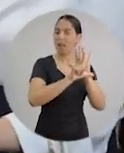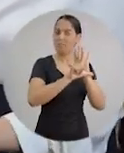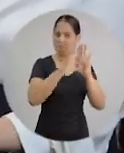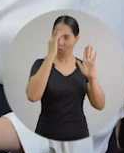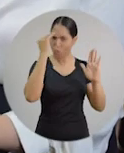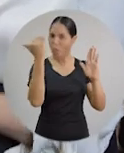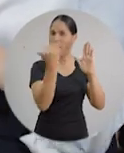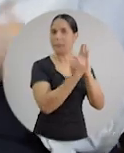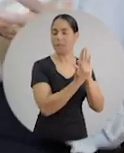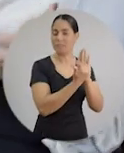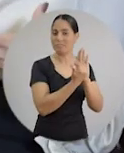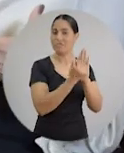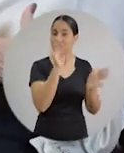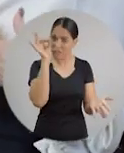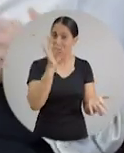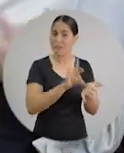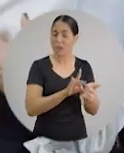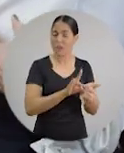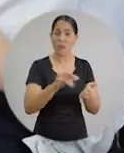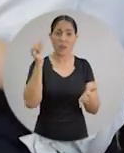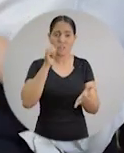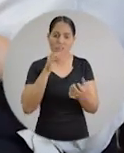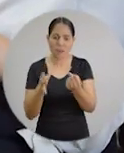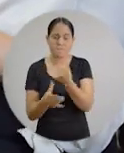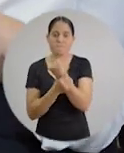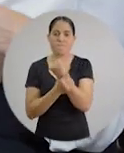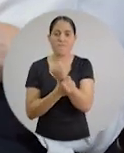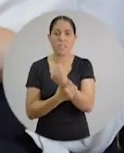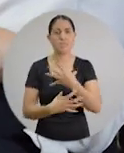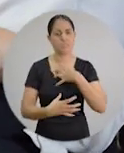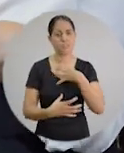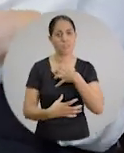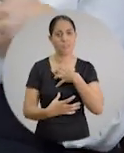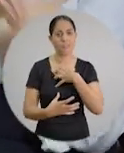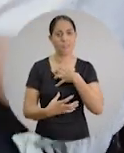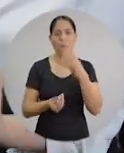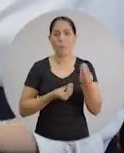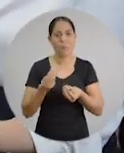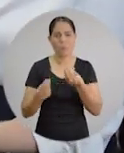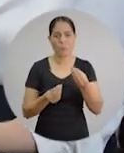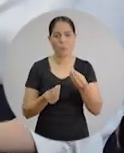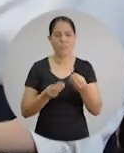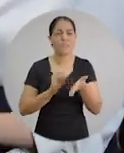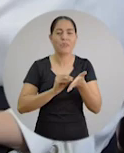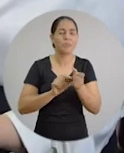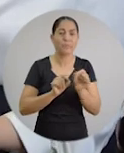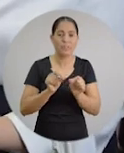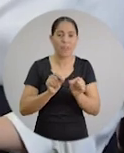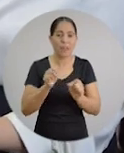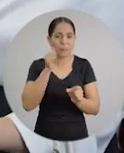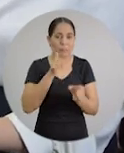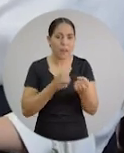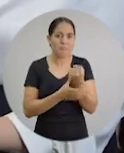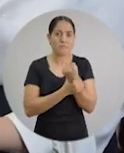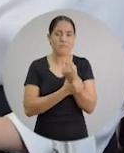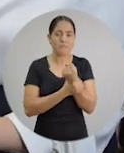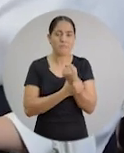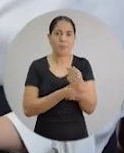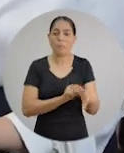diz, para que a gente possa ter, de fato, as mulheres se sentindo mais seguras para